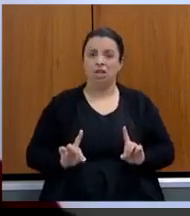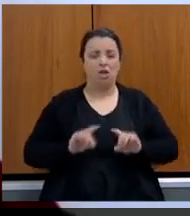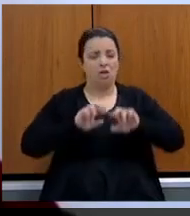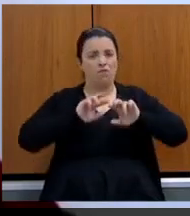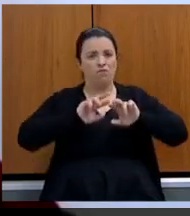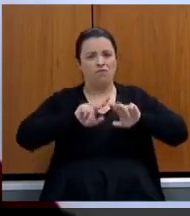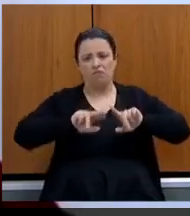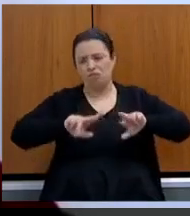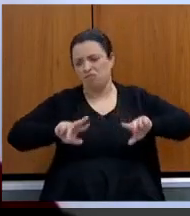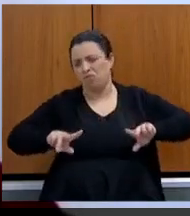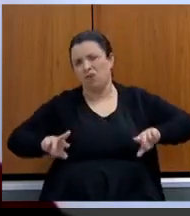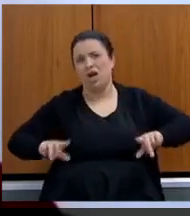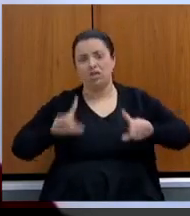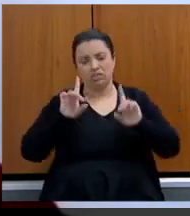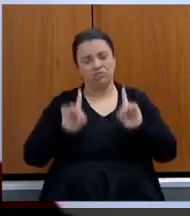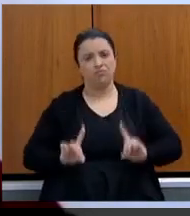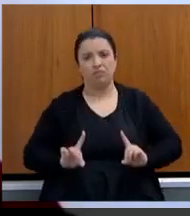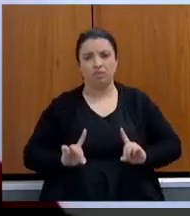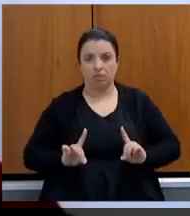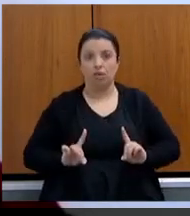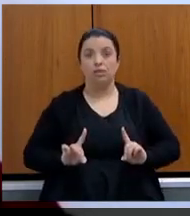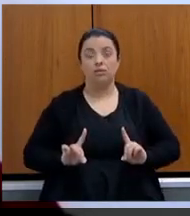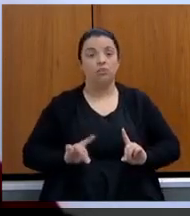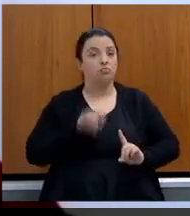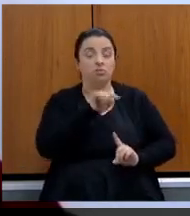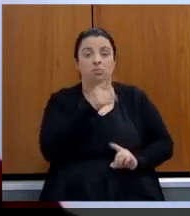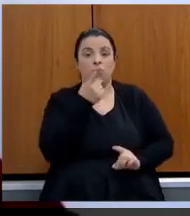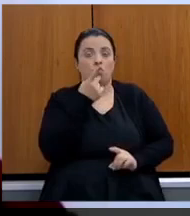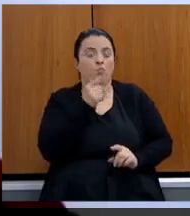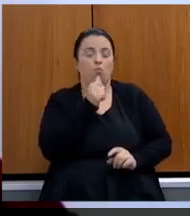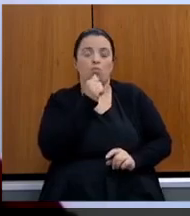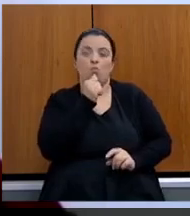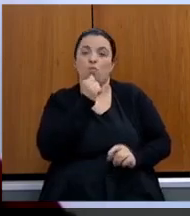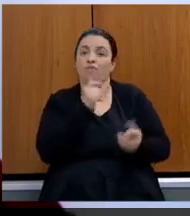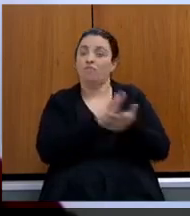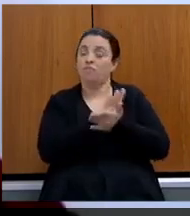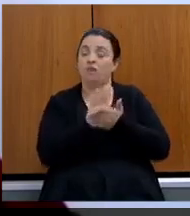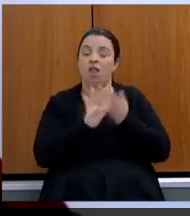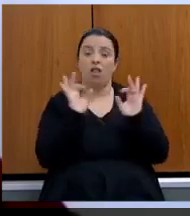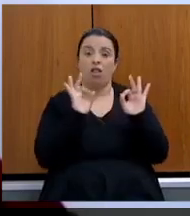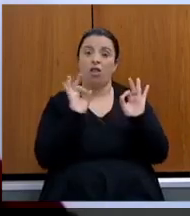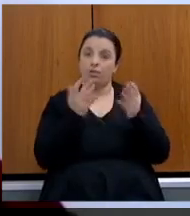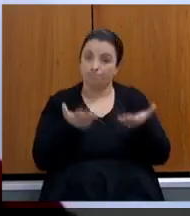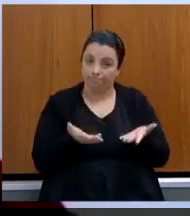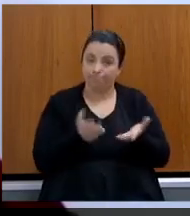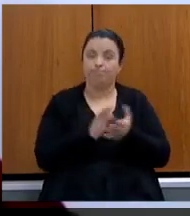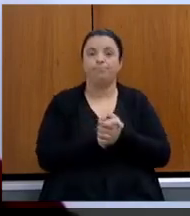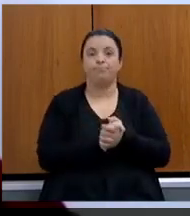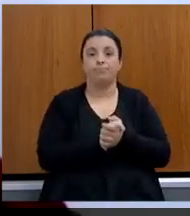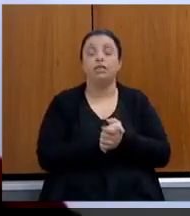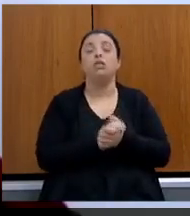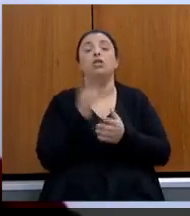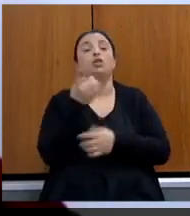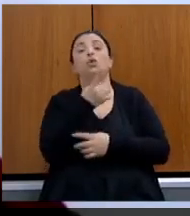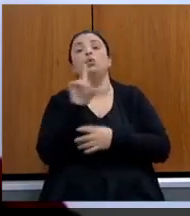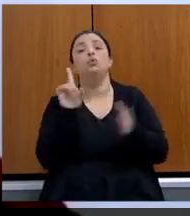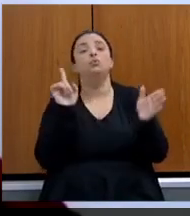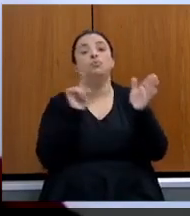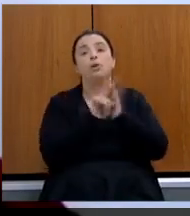múltiplas deficiências não foi apresentado na sua apresentação e a minha mochila meu último relacionamento